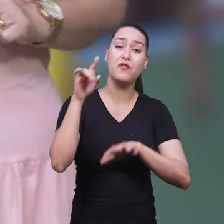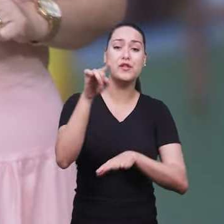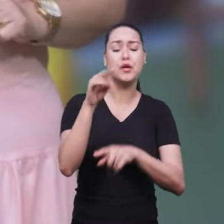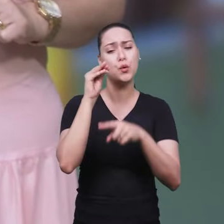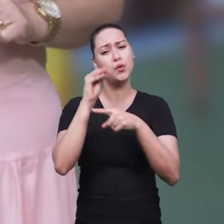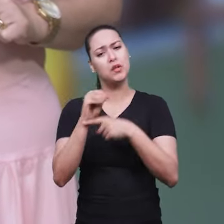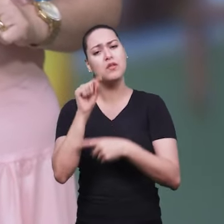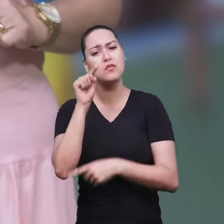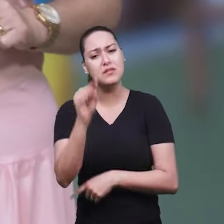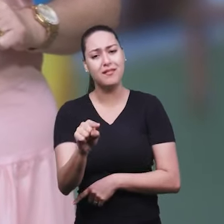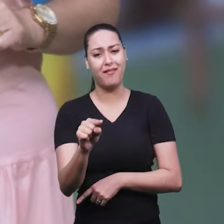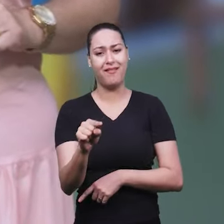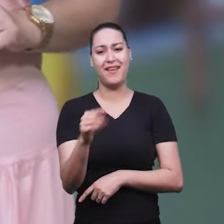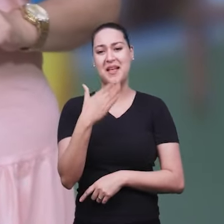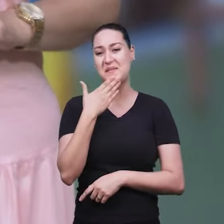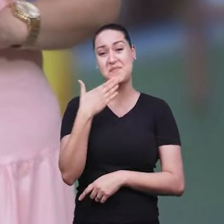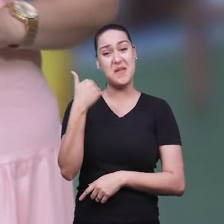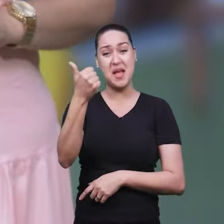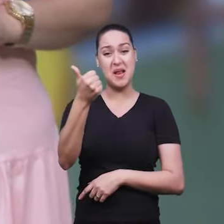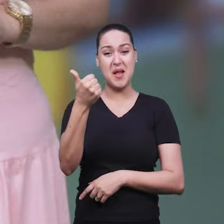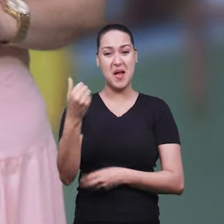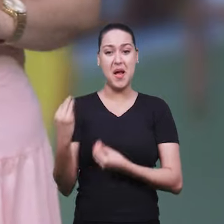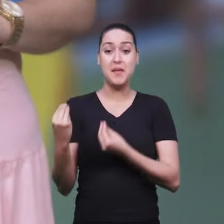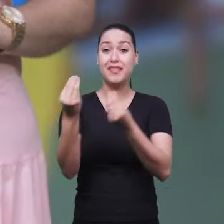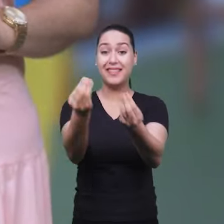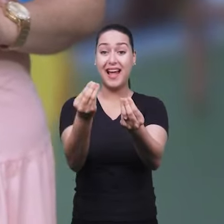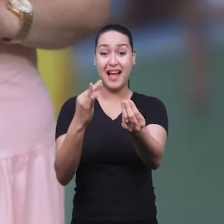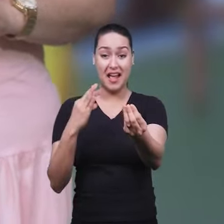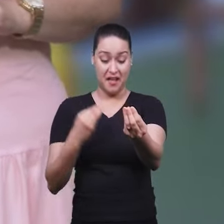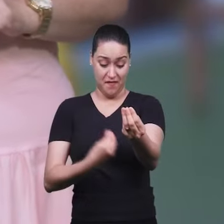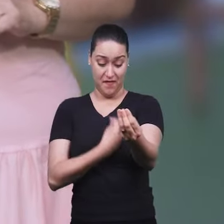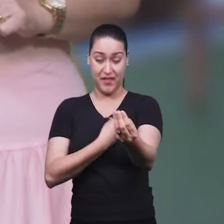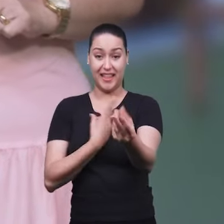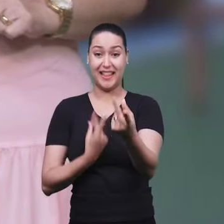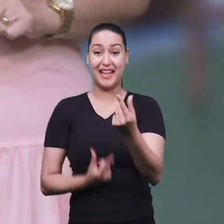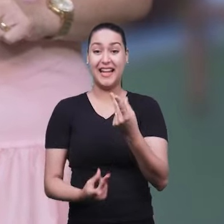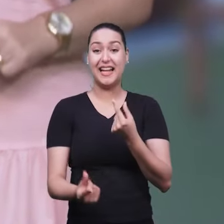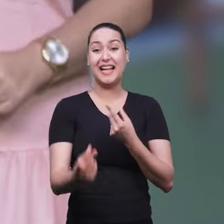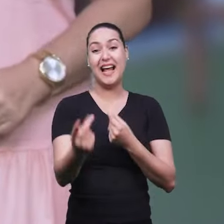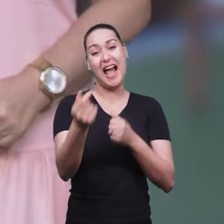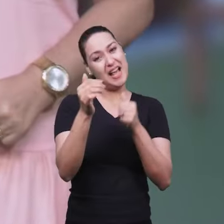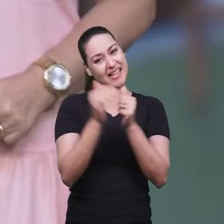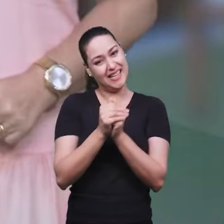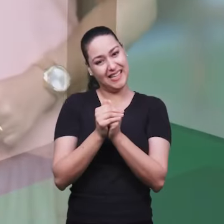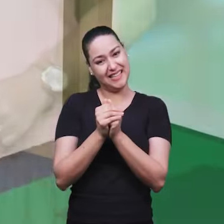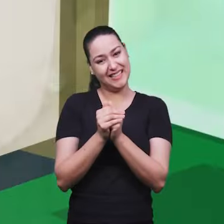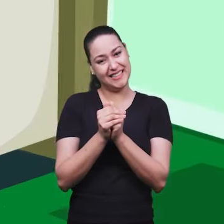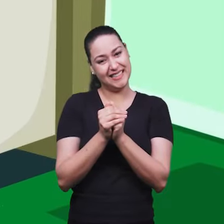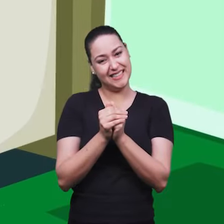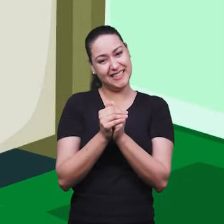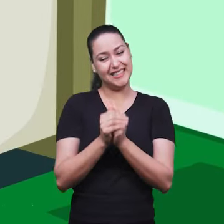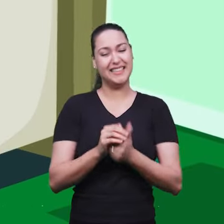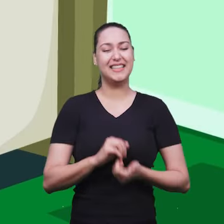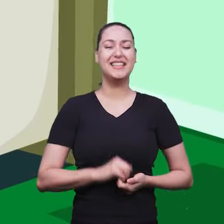de você e o melhor, quer te dar a vida eterna. Amém?